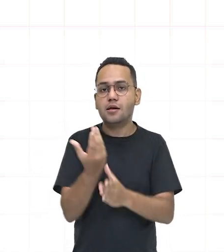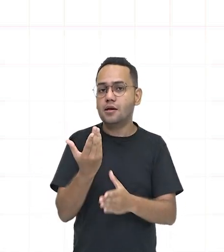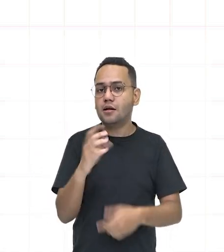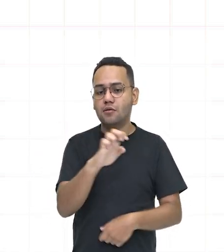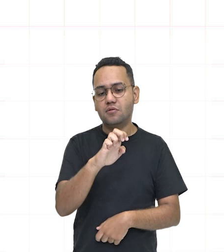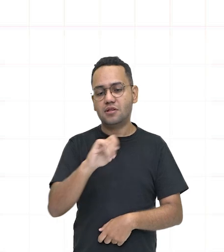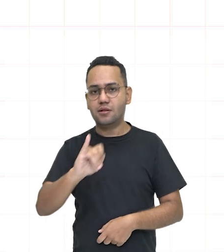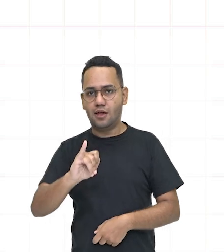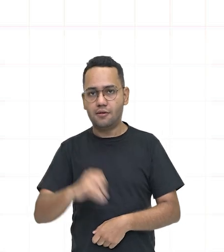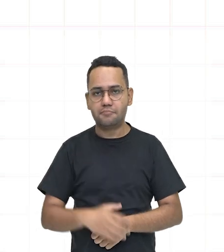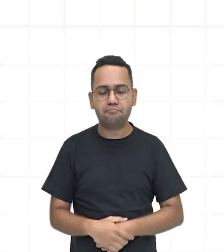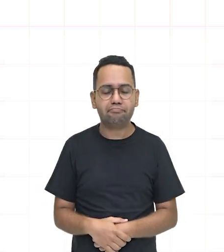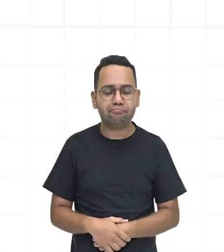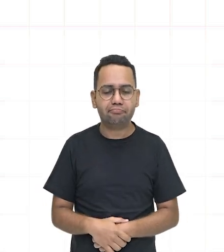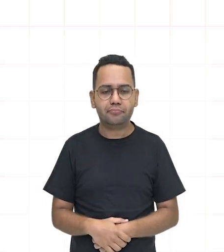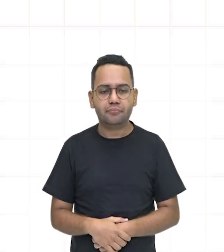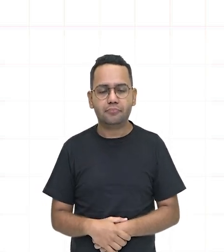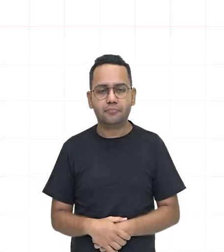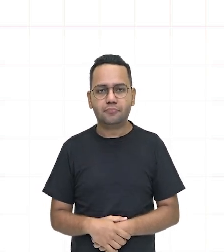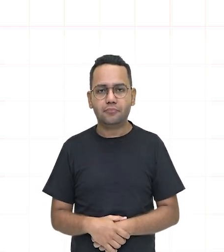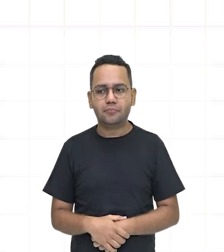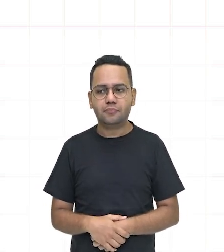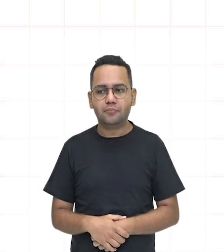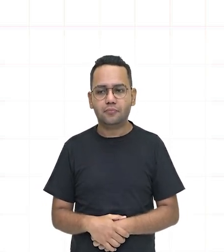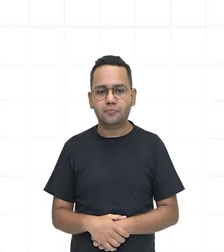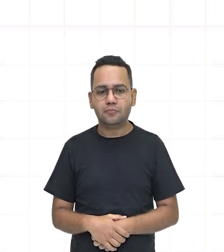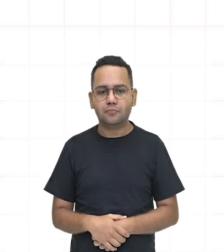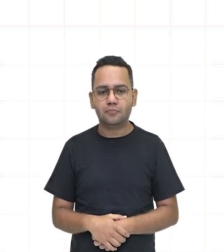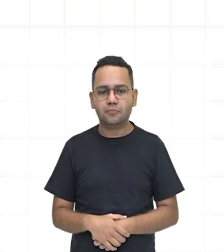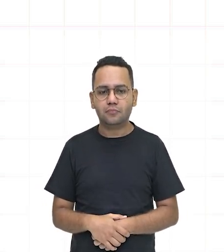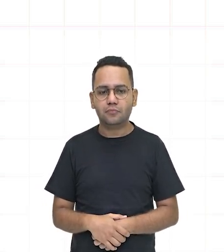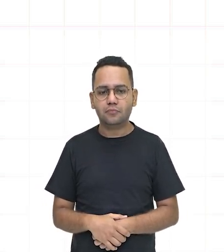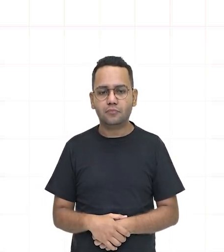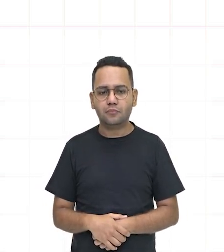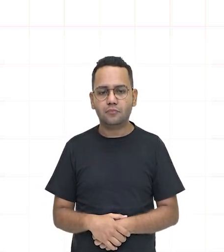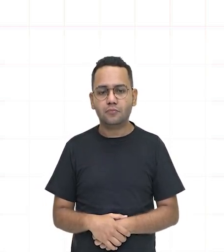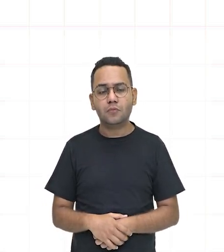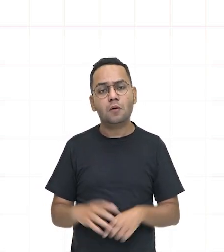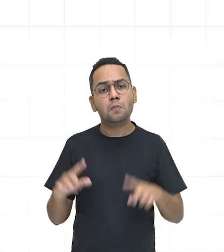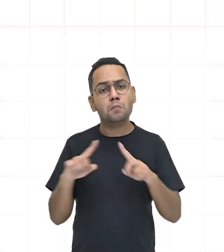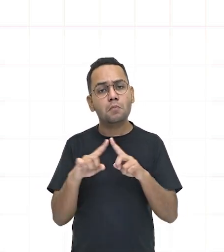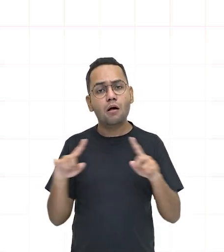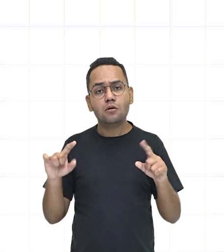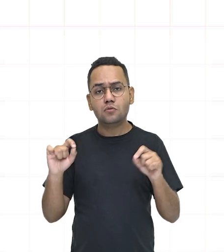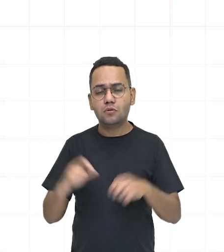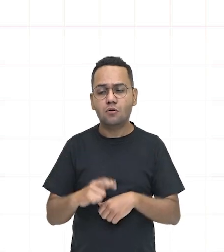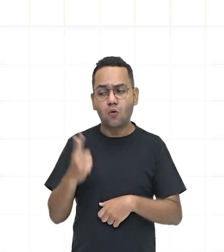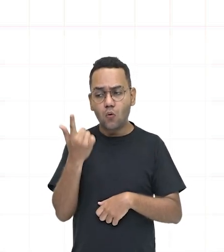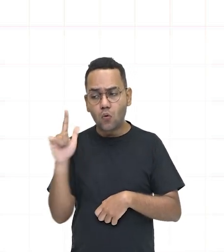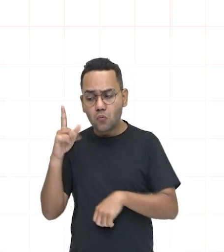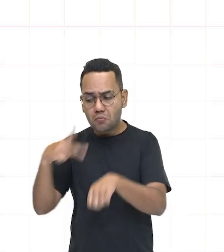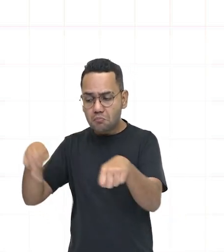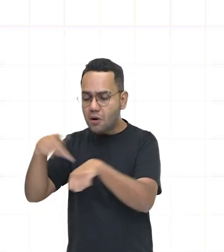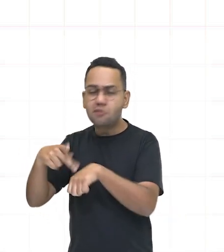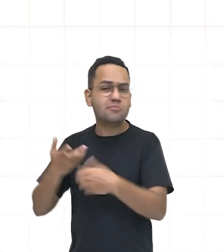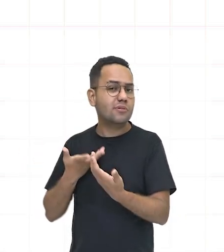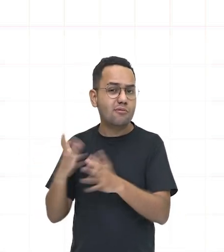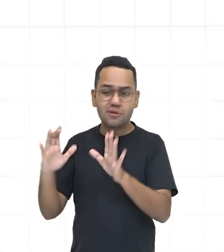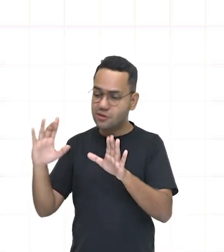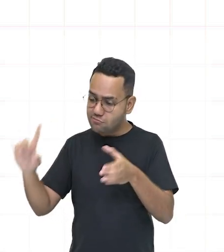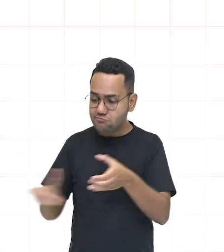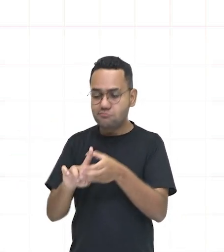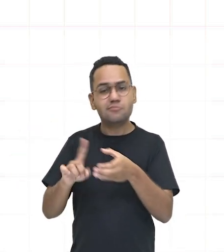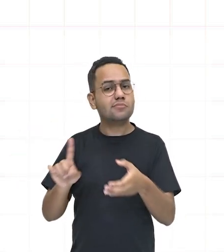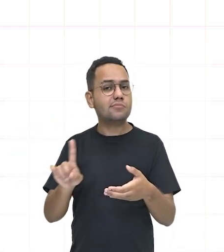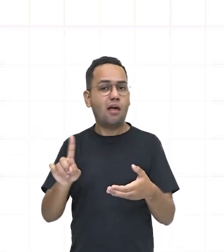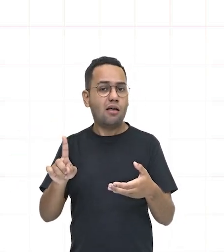Estados Independentes. Porém, alguns, né, com a dissolução da União Soviética, não quiseram fazer, parte que nós